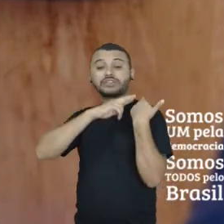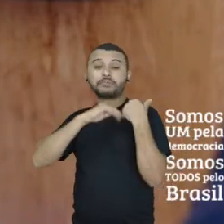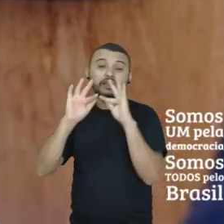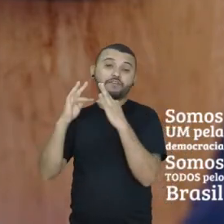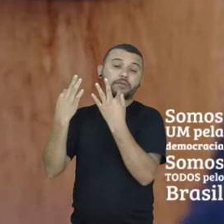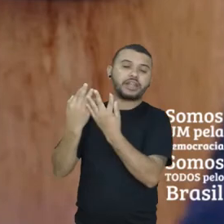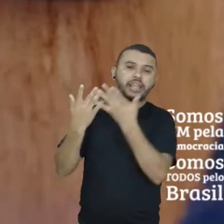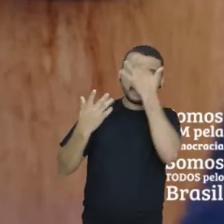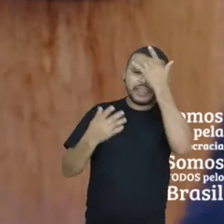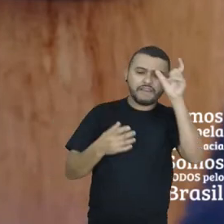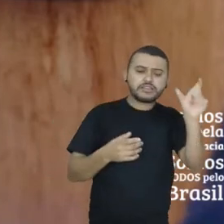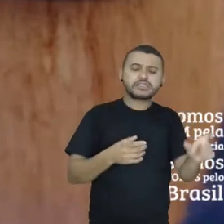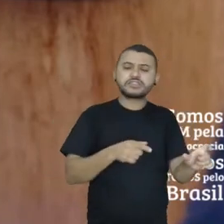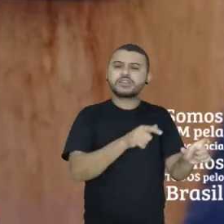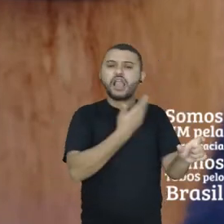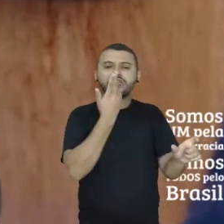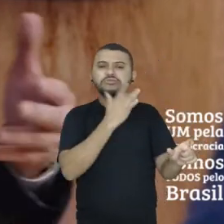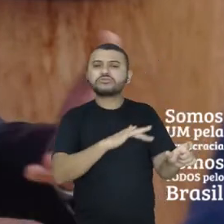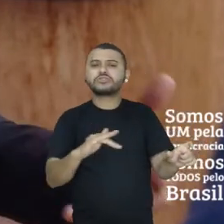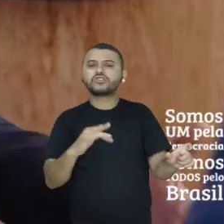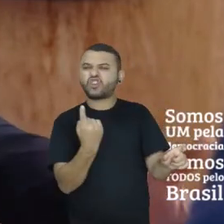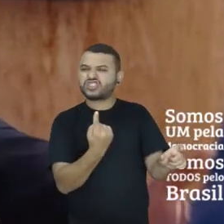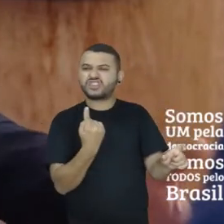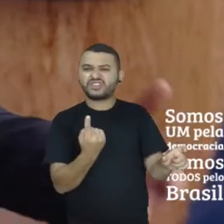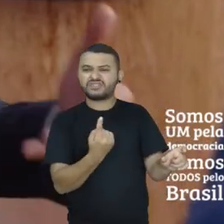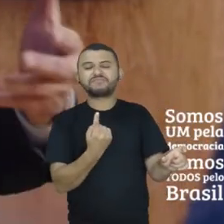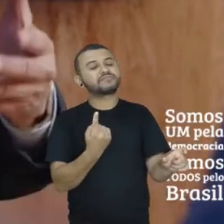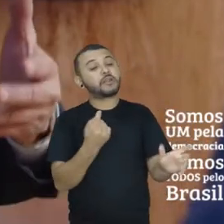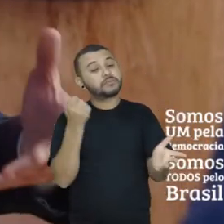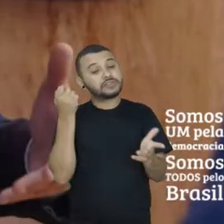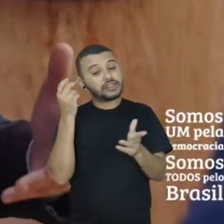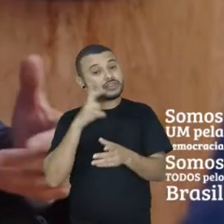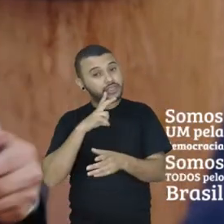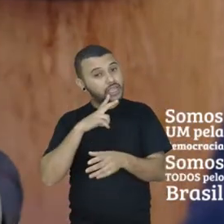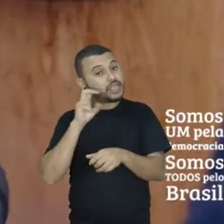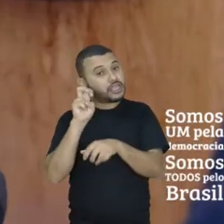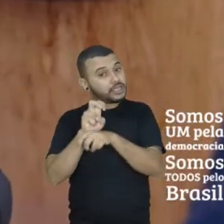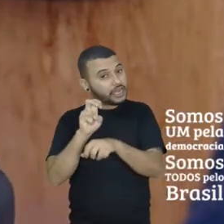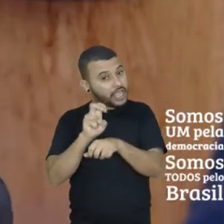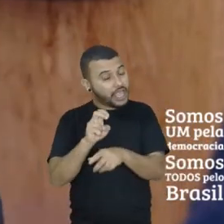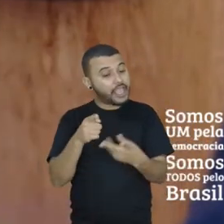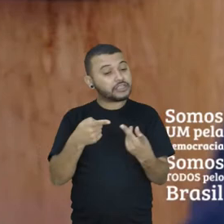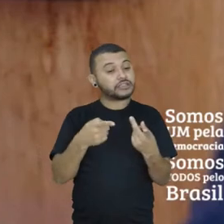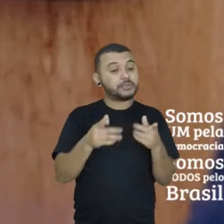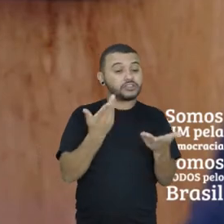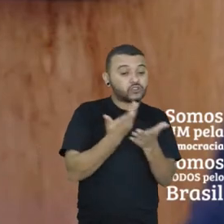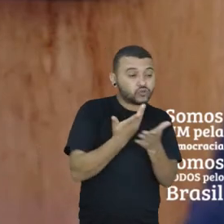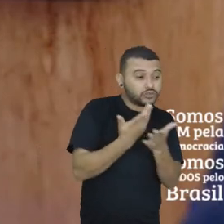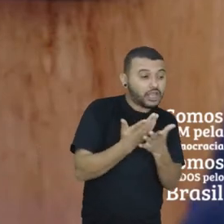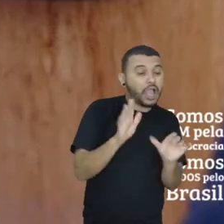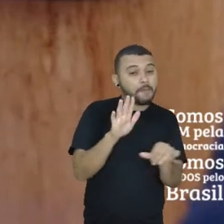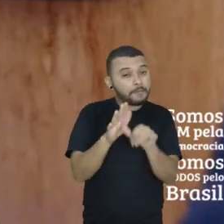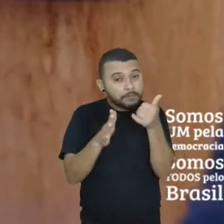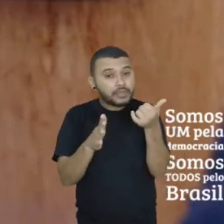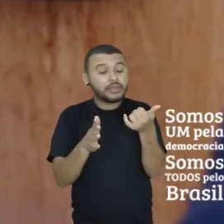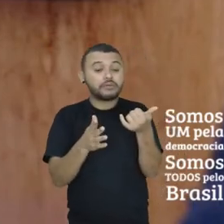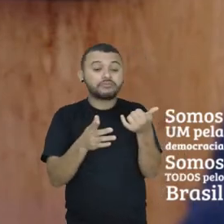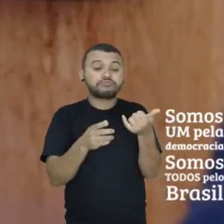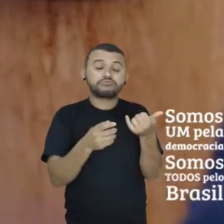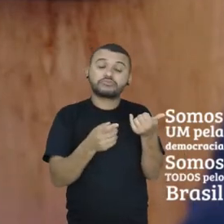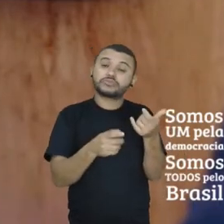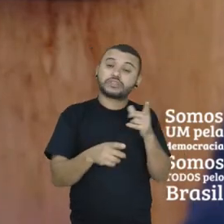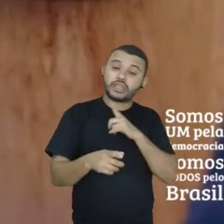fica a criança? Com quem fica? Então, você precisa ter a creche, precisa ter a pré-escola, e ela precisa ter o mínimo,